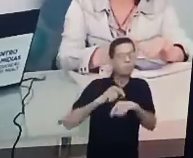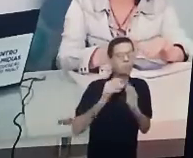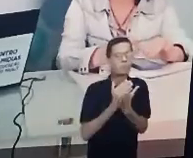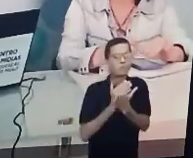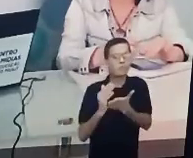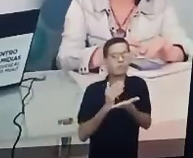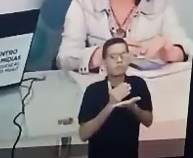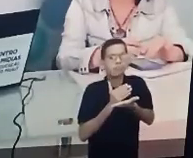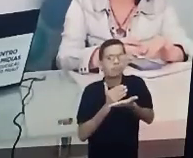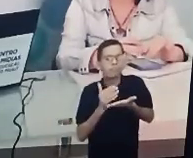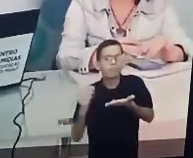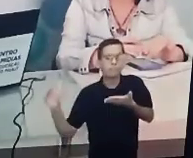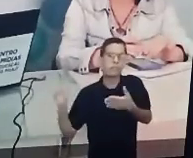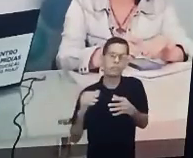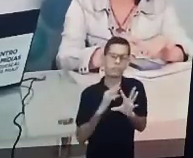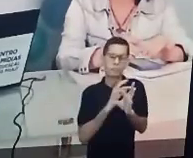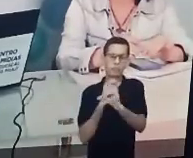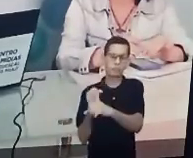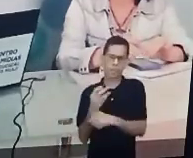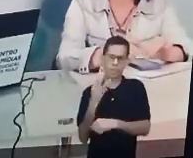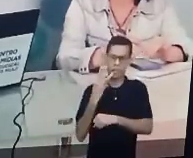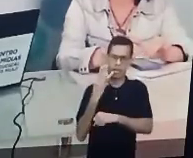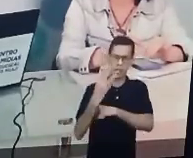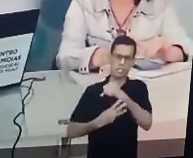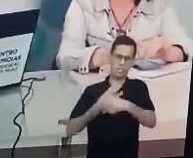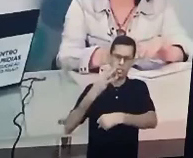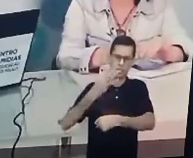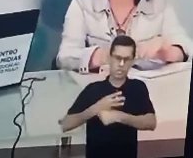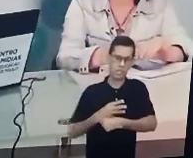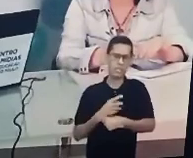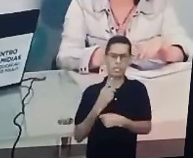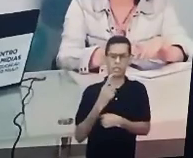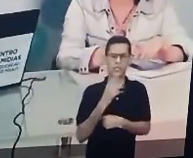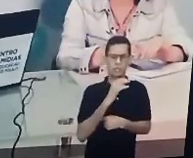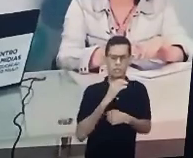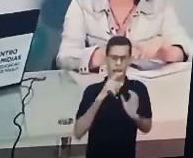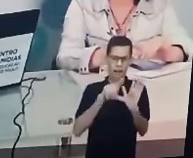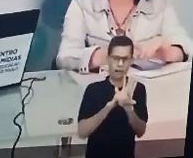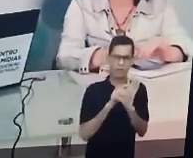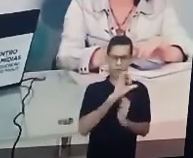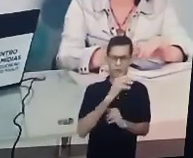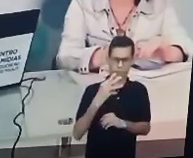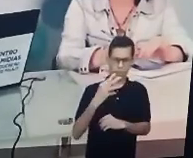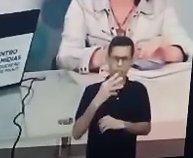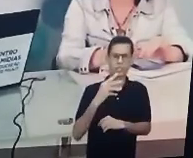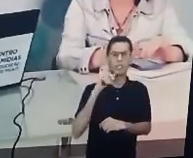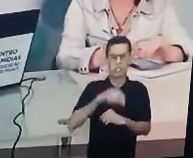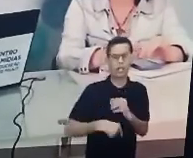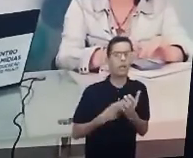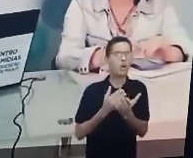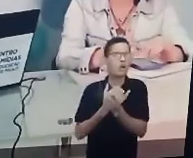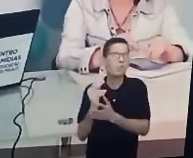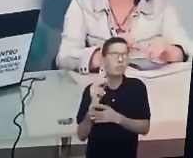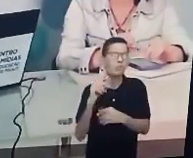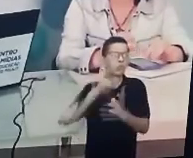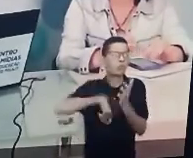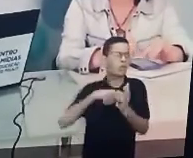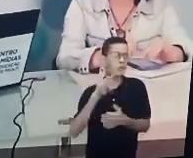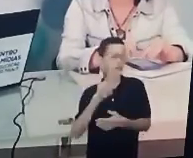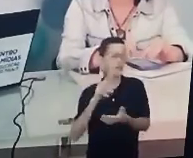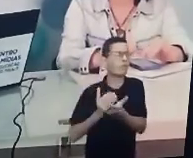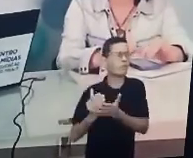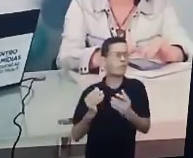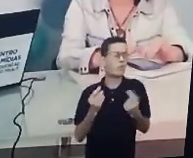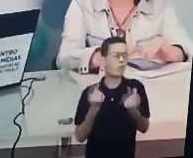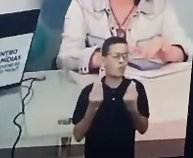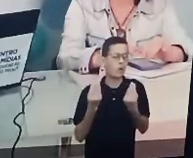para o limite de 3 anos de vigência contratual nos termos da 1093, é o início do V, tá? Então, se eu